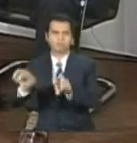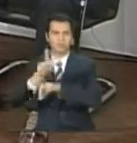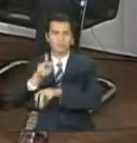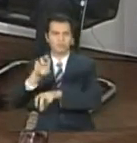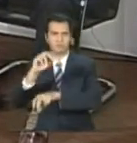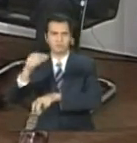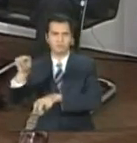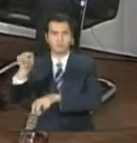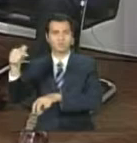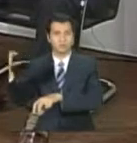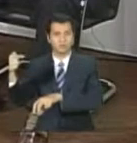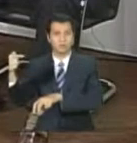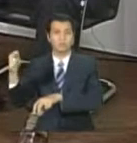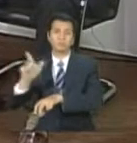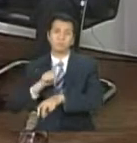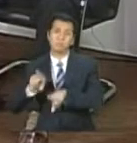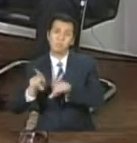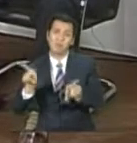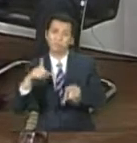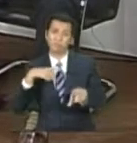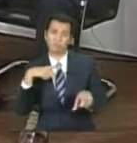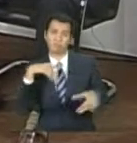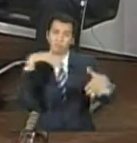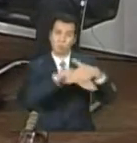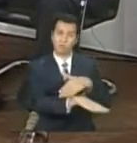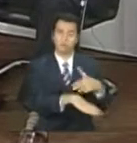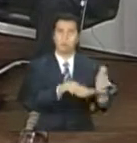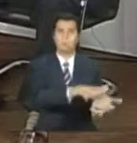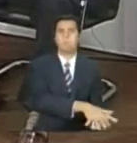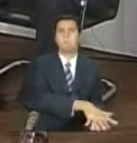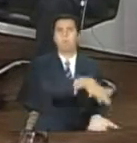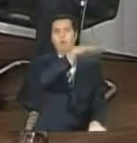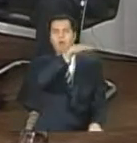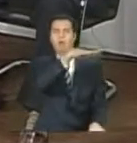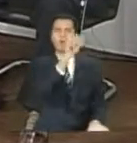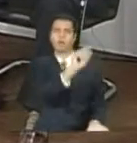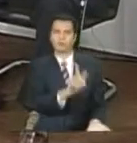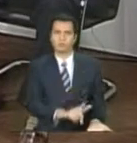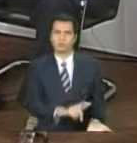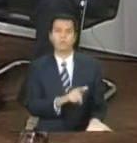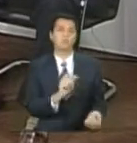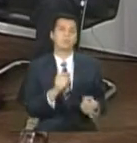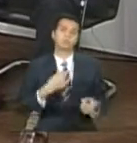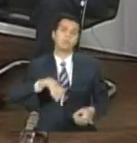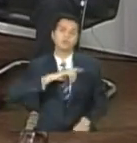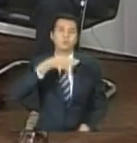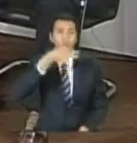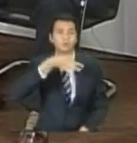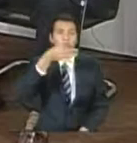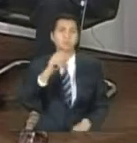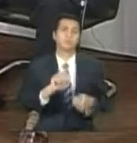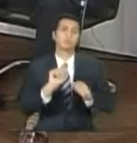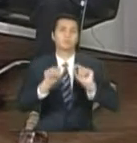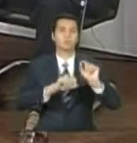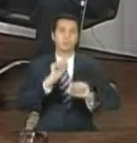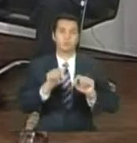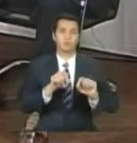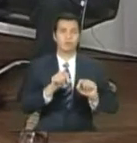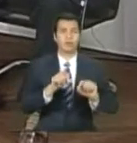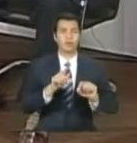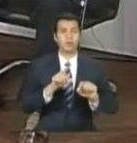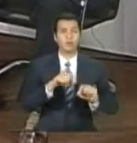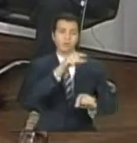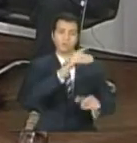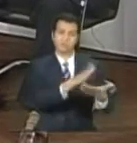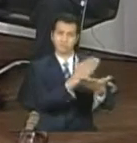em estoque, uma sugestão que a gente dá é a de que eles possam ceder esses formulários azuis para municípios vizinhos que ainda